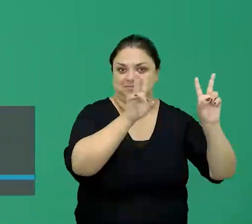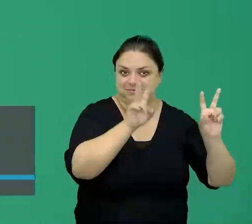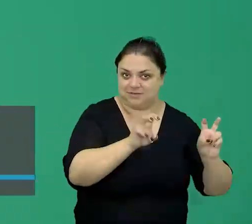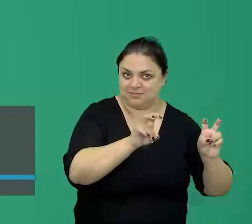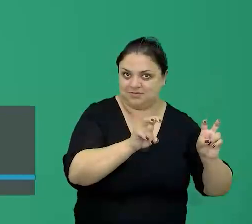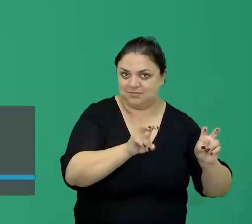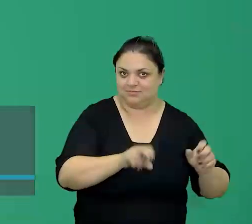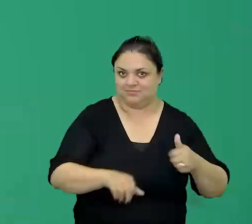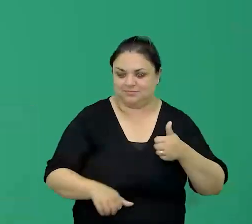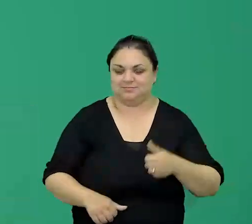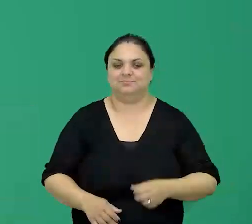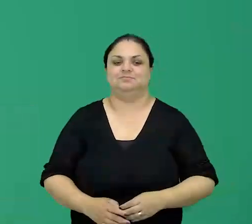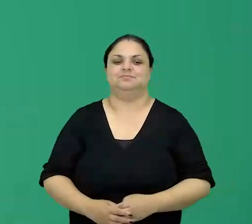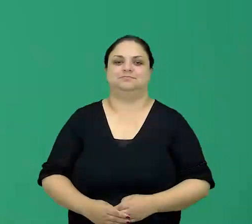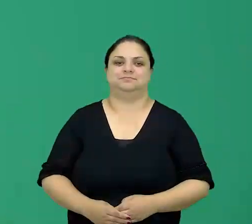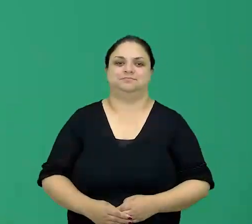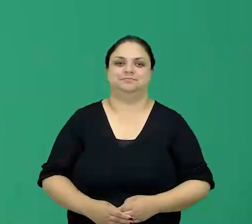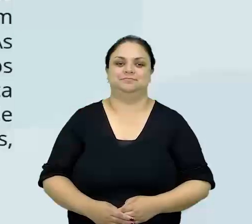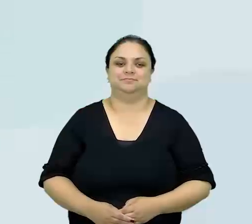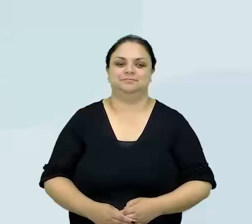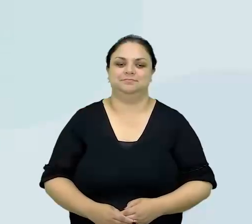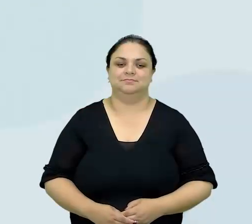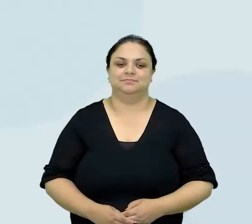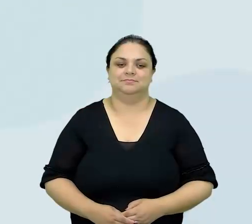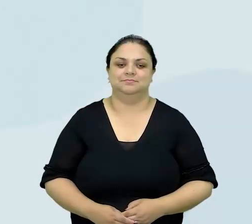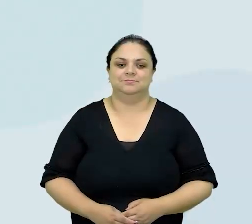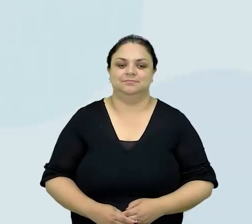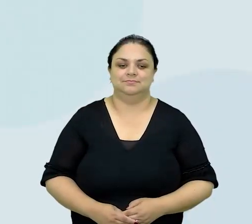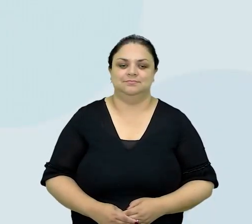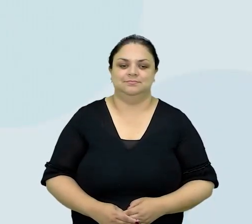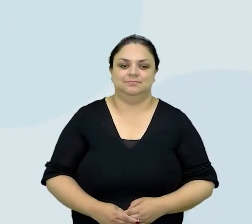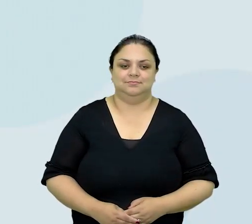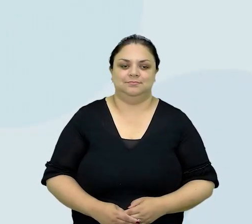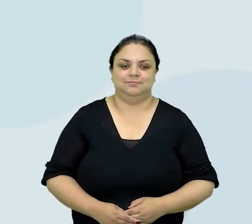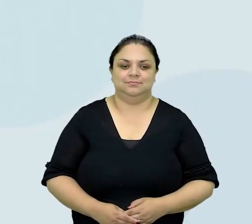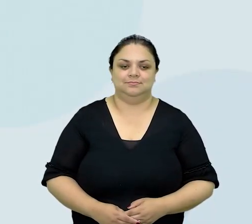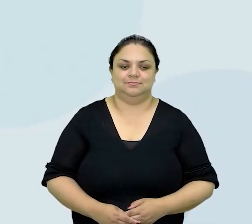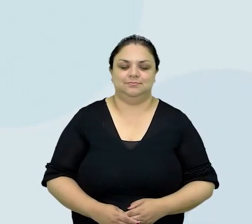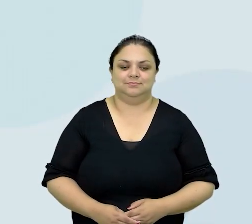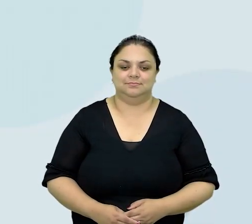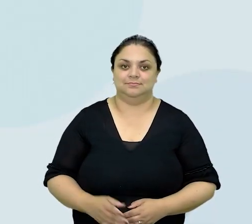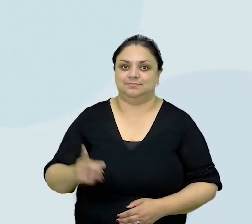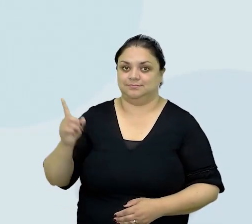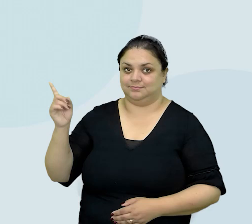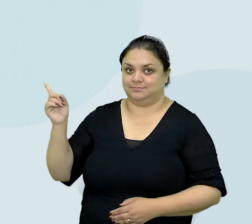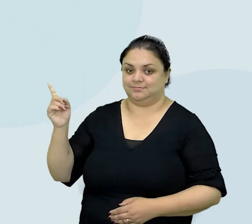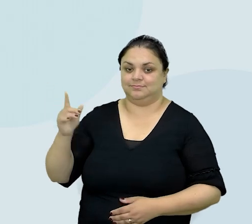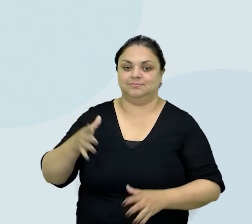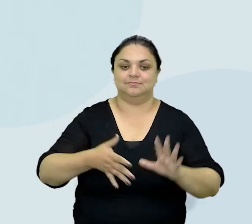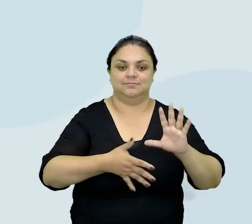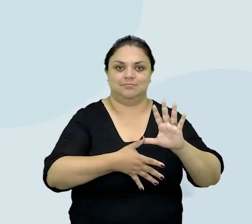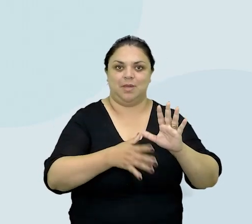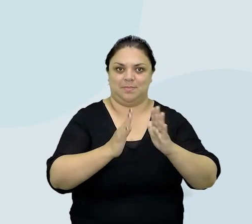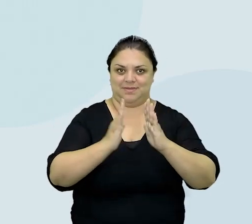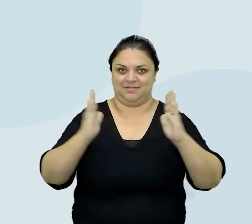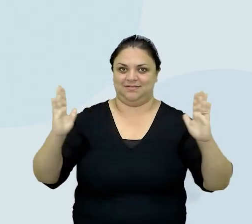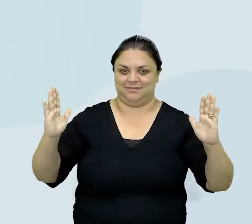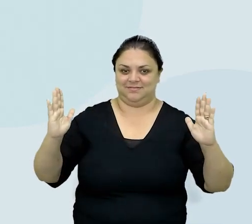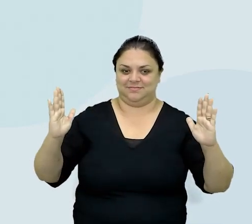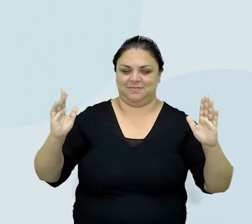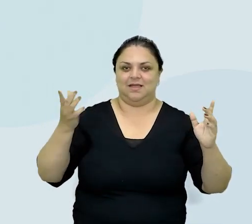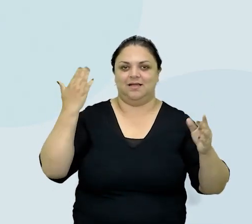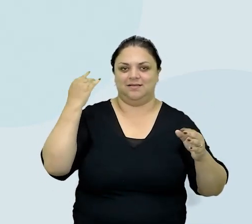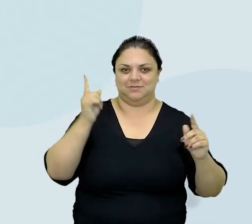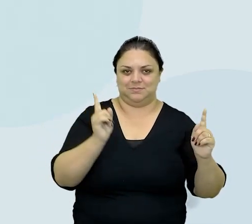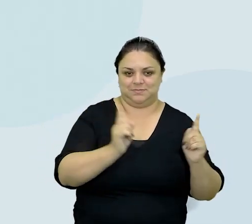temática. Vamos avançar mais uma vez na nossa tela. Bora lá. Bem, aqui nós temos um mapa ampliado, né, o mapa que